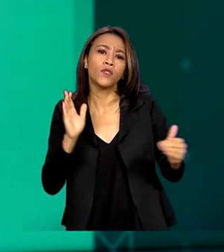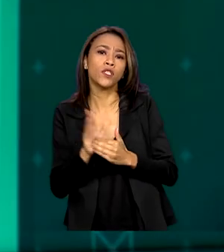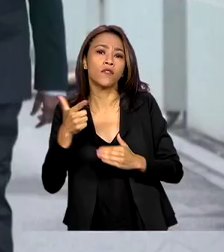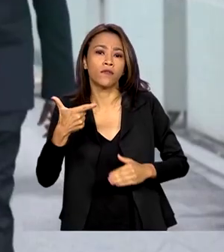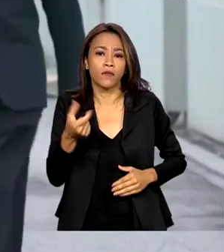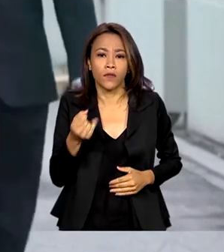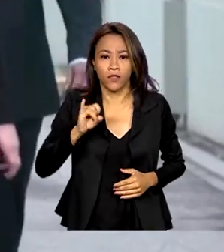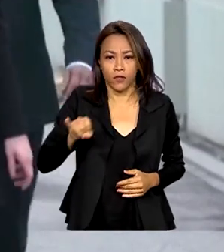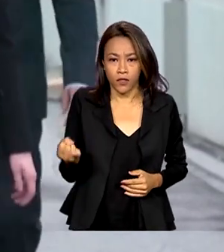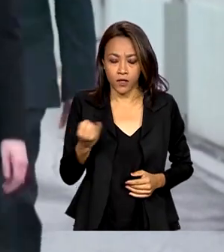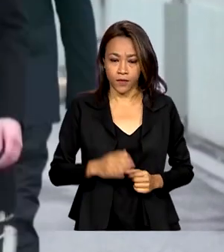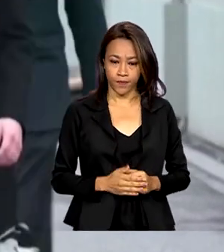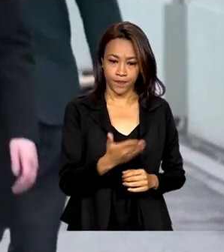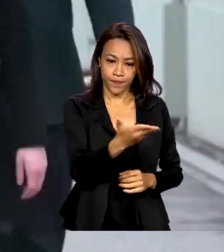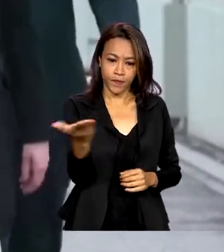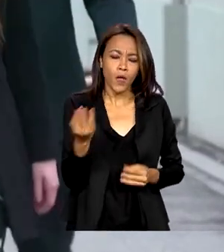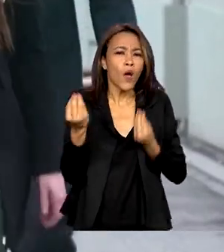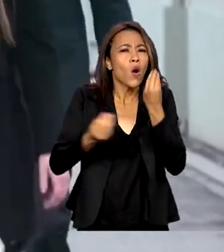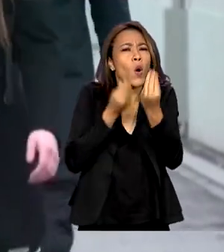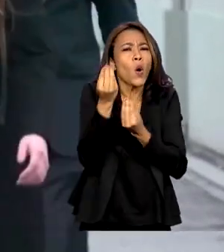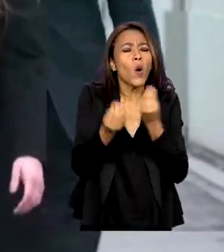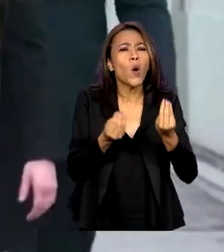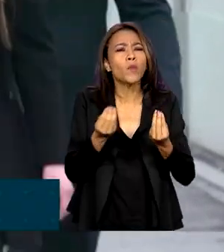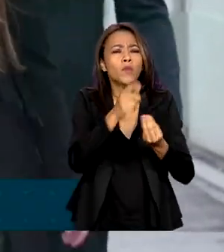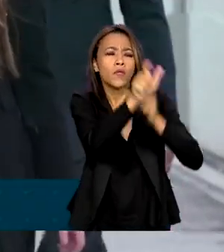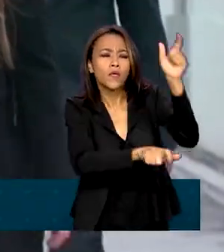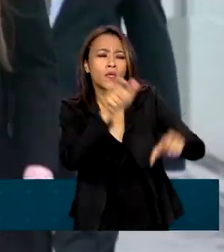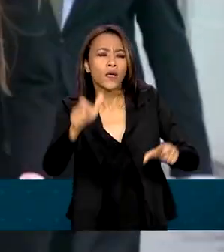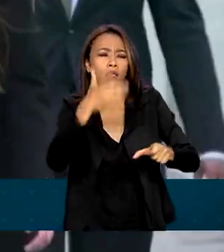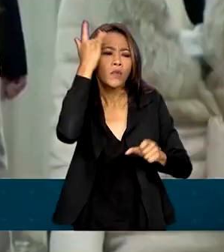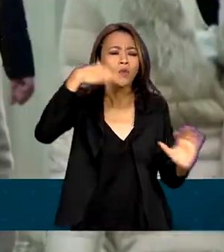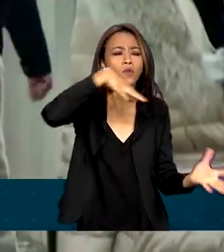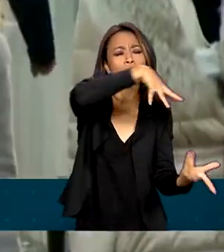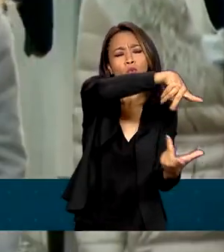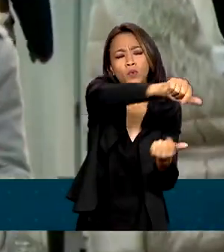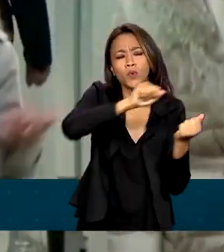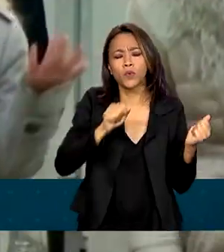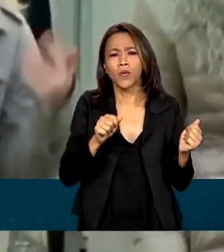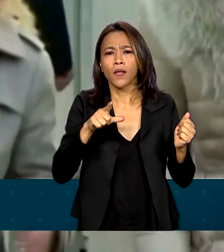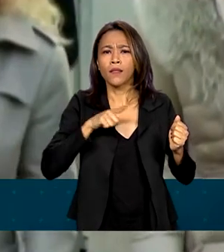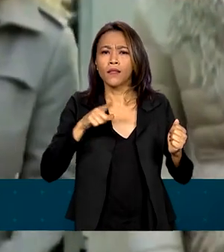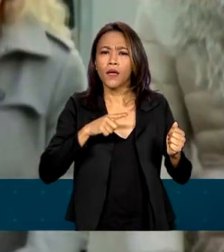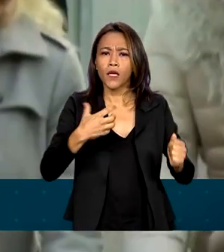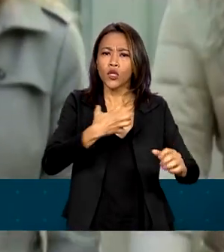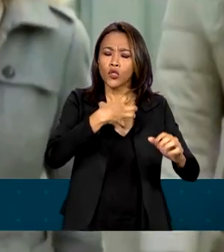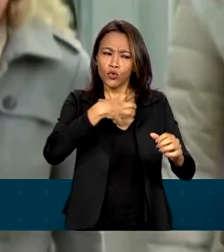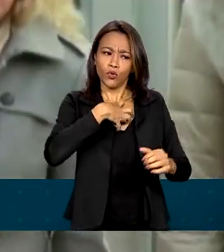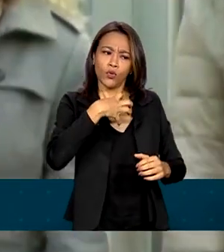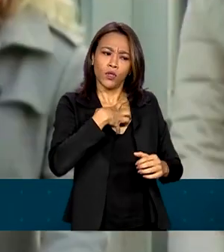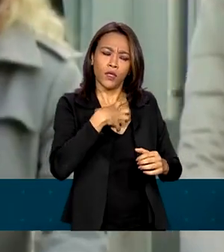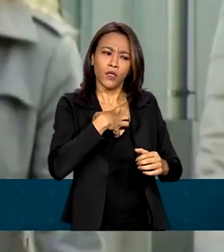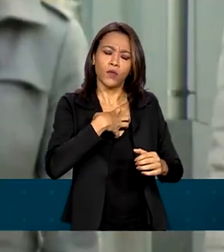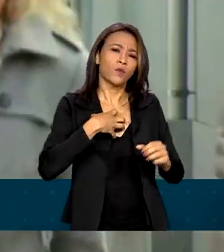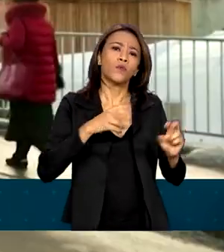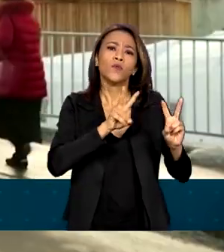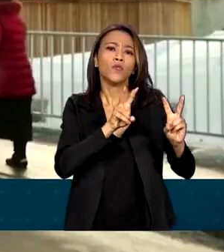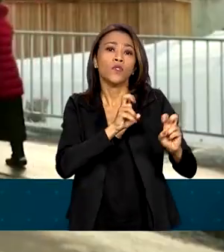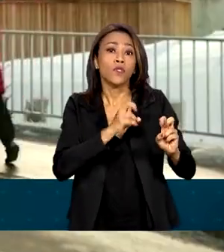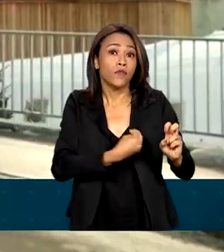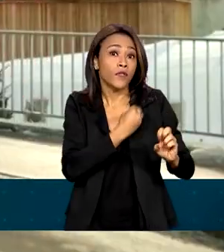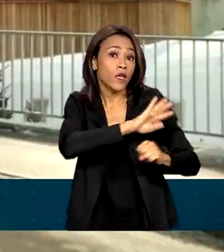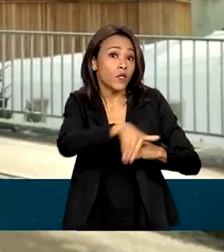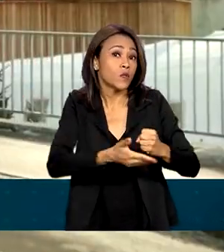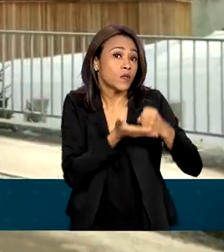janeiro. Como fazer com que as pessoas em todo o mundo adotem estilos de vida mais sustentáveis?